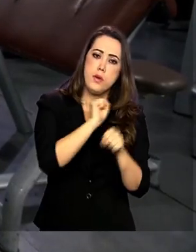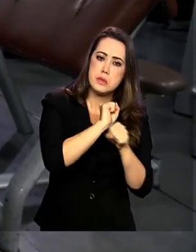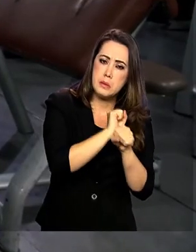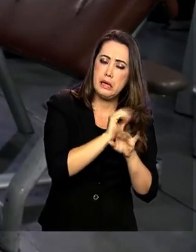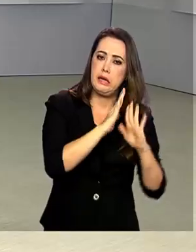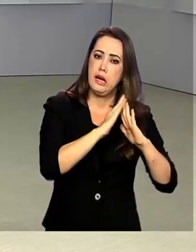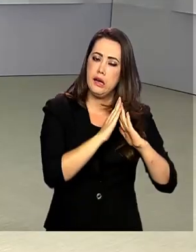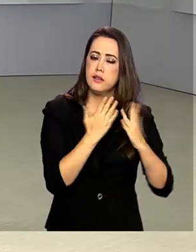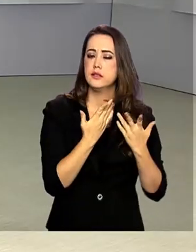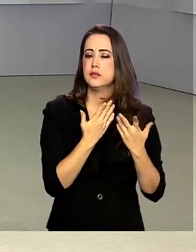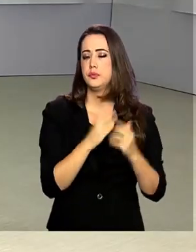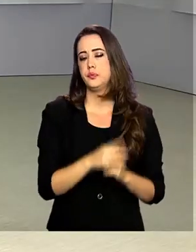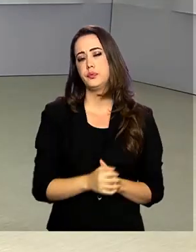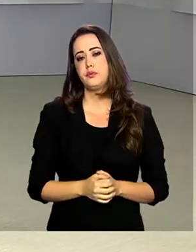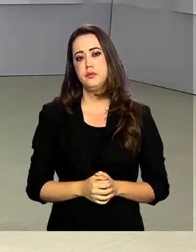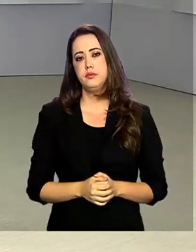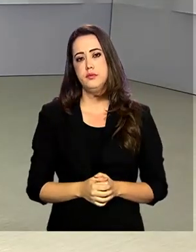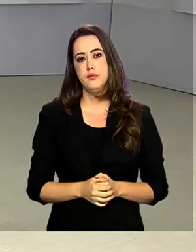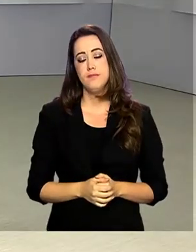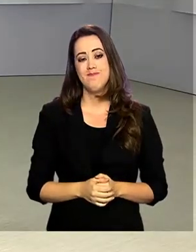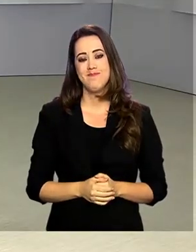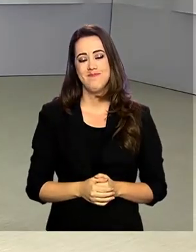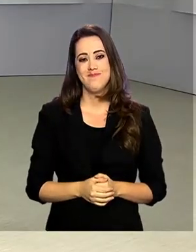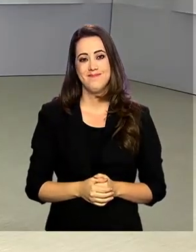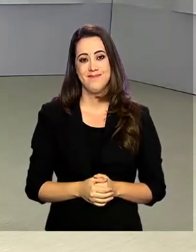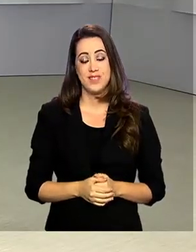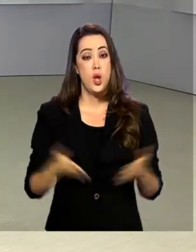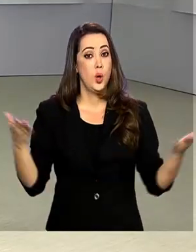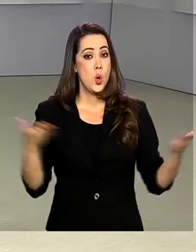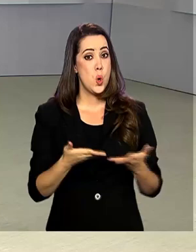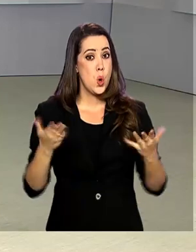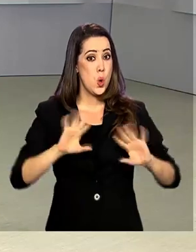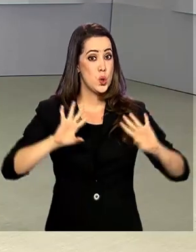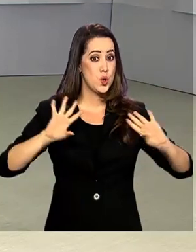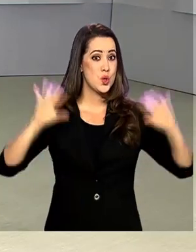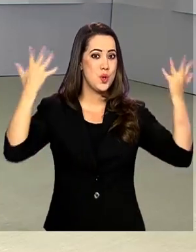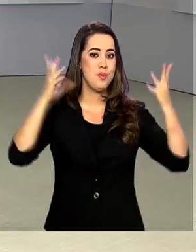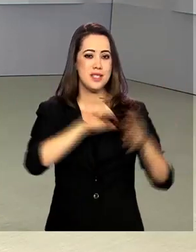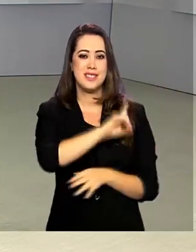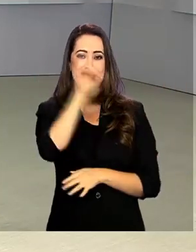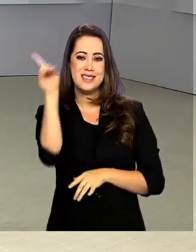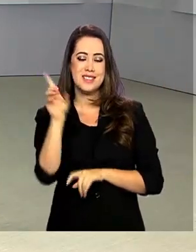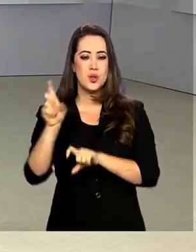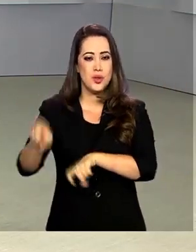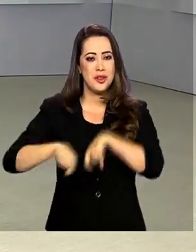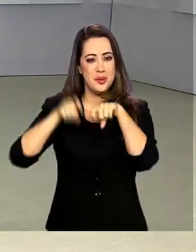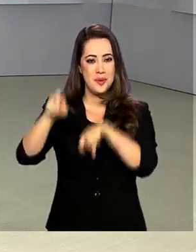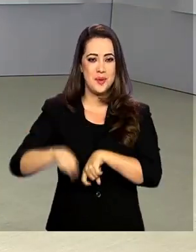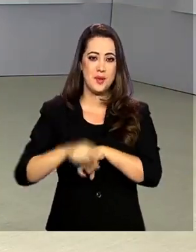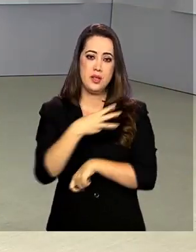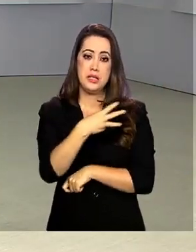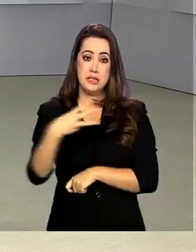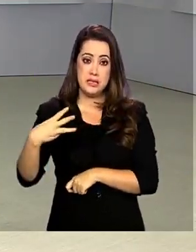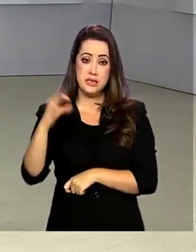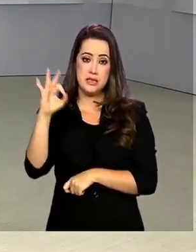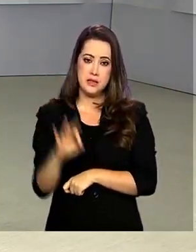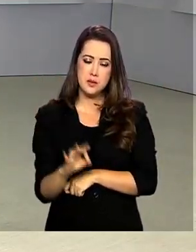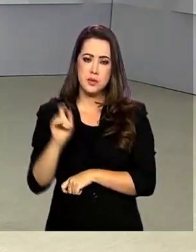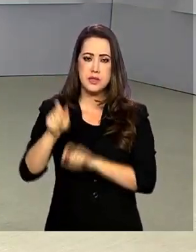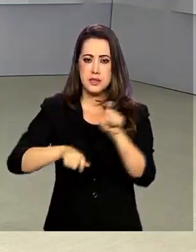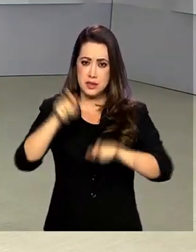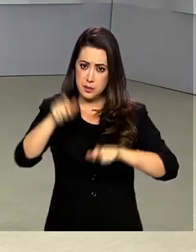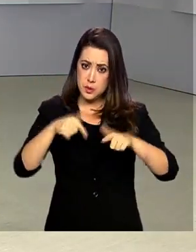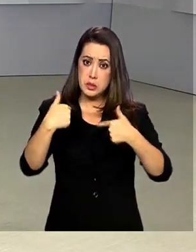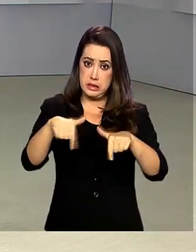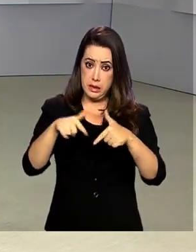de trabalho. Hoje é comemorado o Dia do Agricultor e 33% dos trabalhadores do campo são